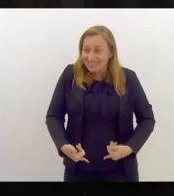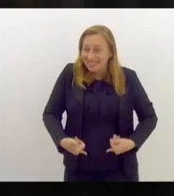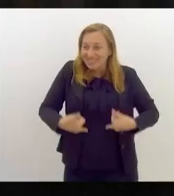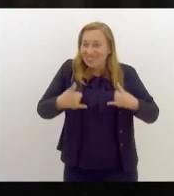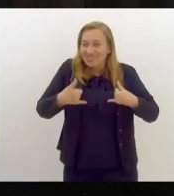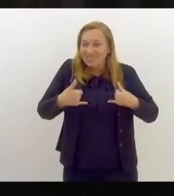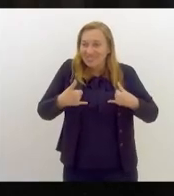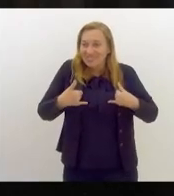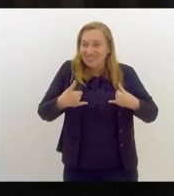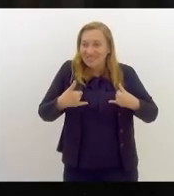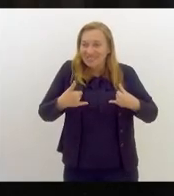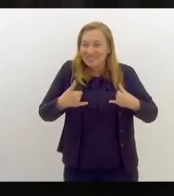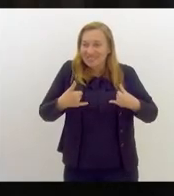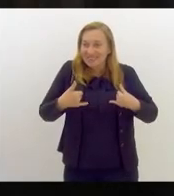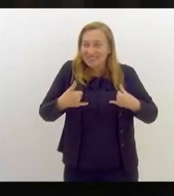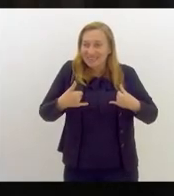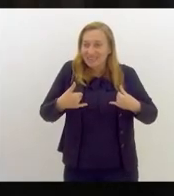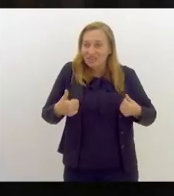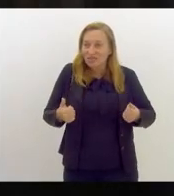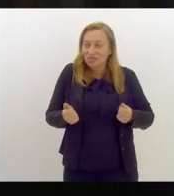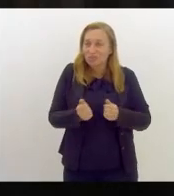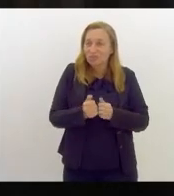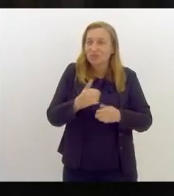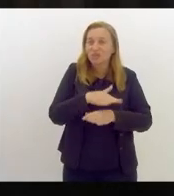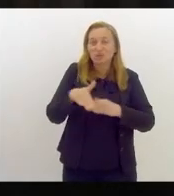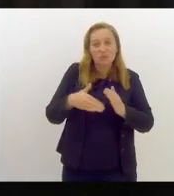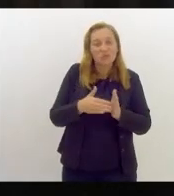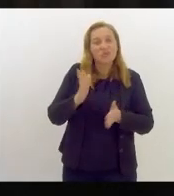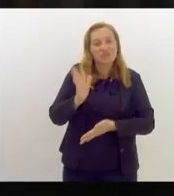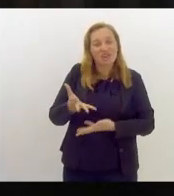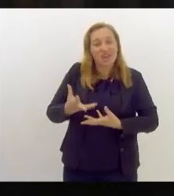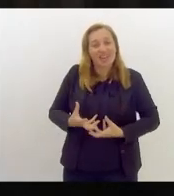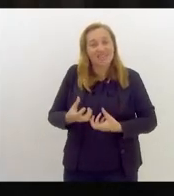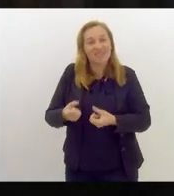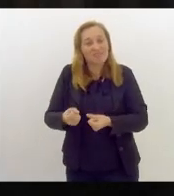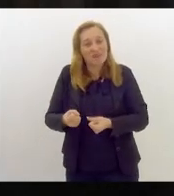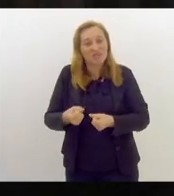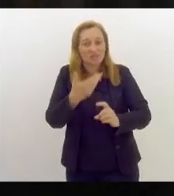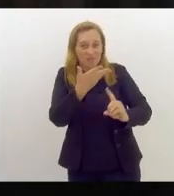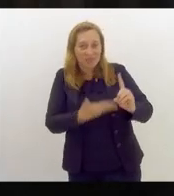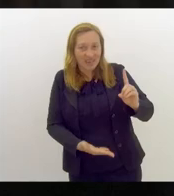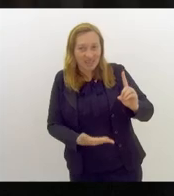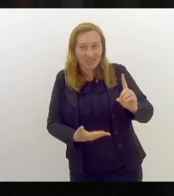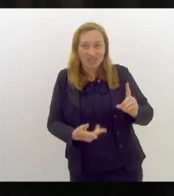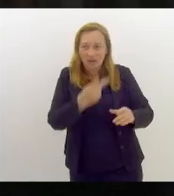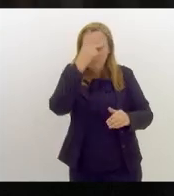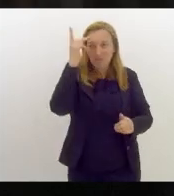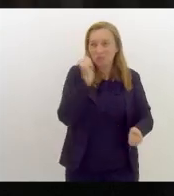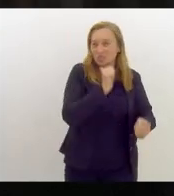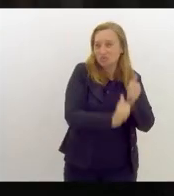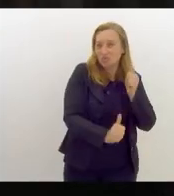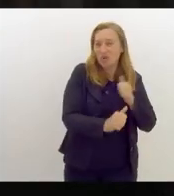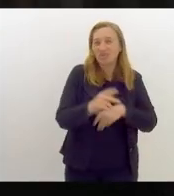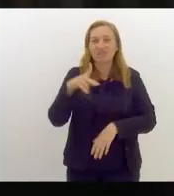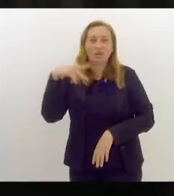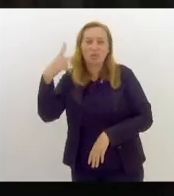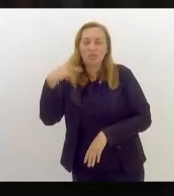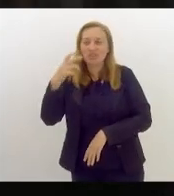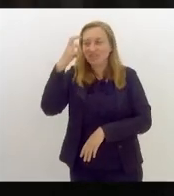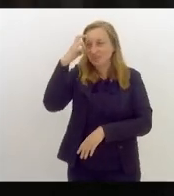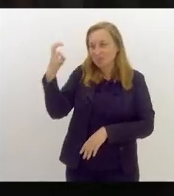né de compor a galeria das personalidades que aqui já foram homenageadas gente do esporte da política da cultura